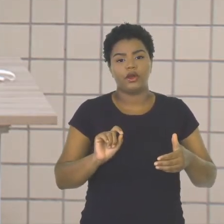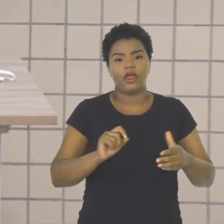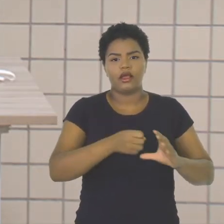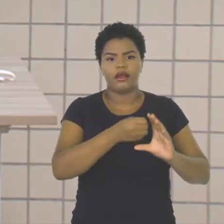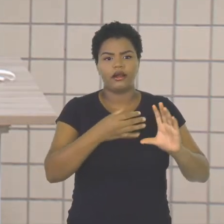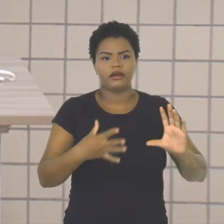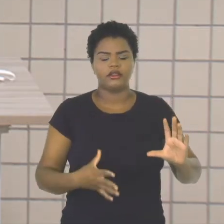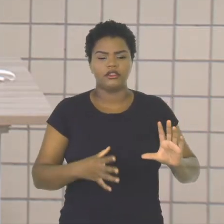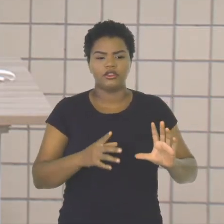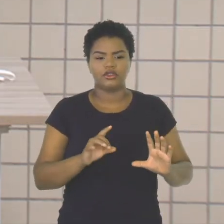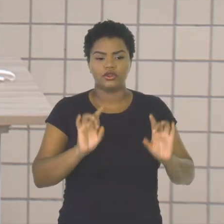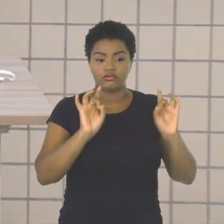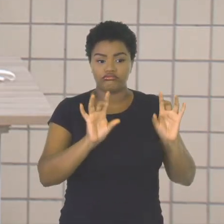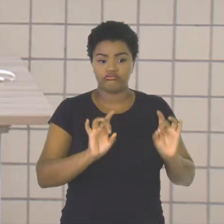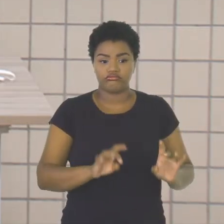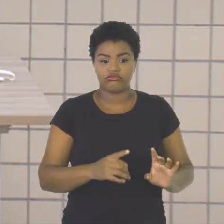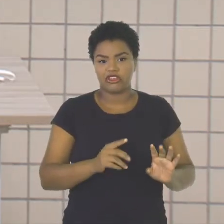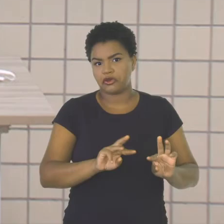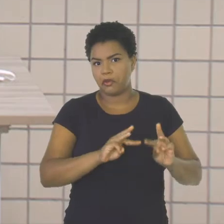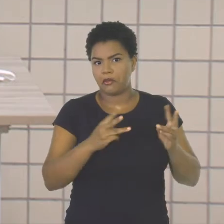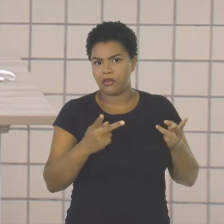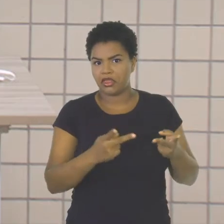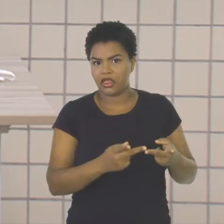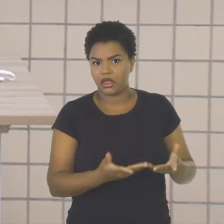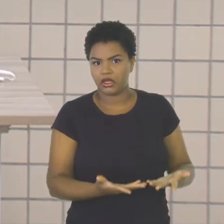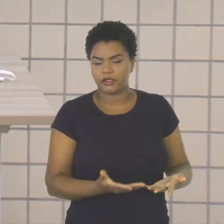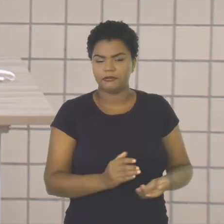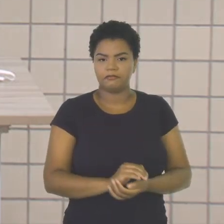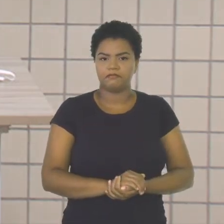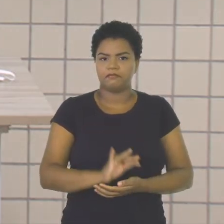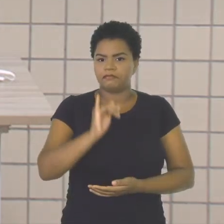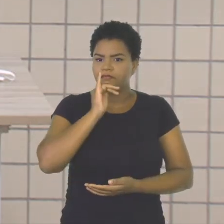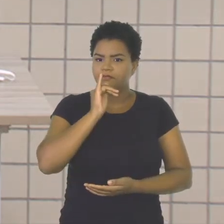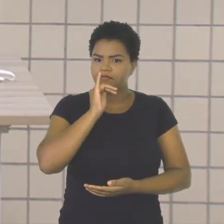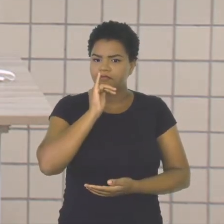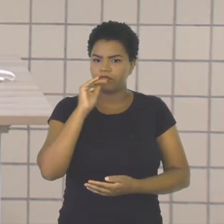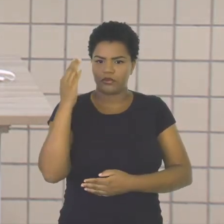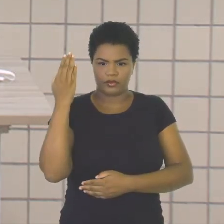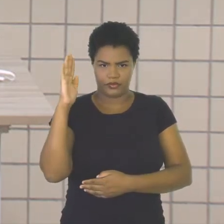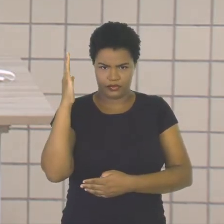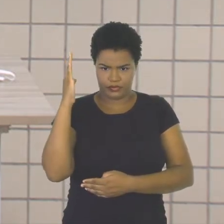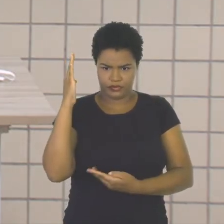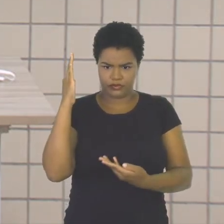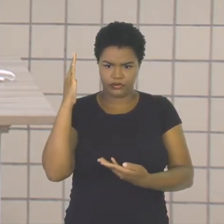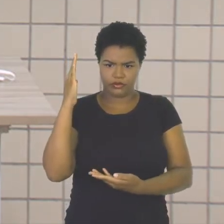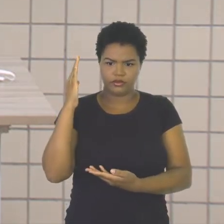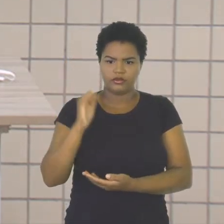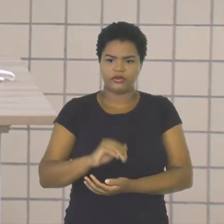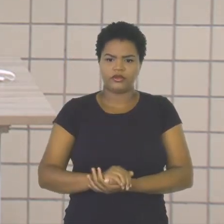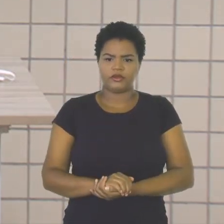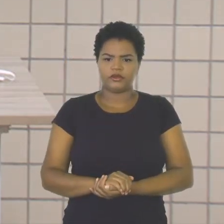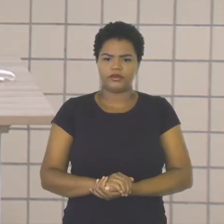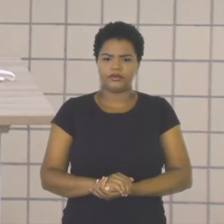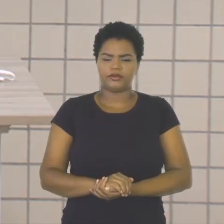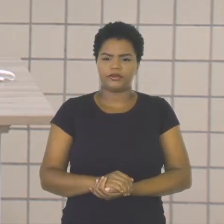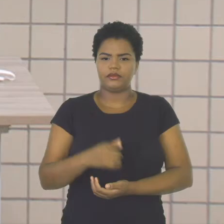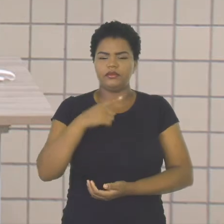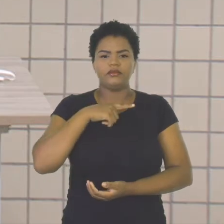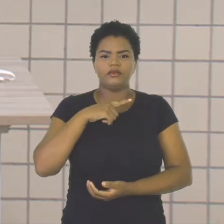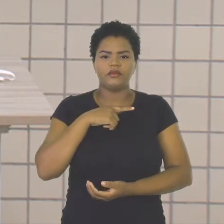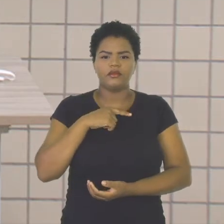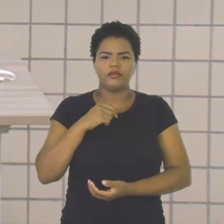matéria. Por exemplo, a madeira, ela tem